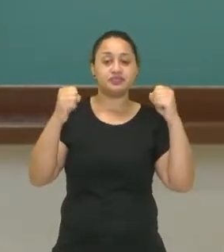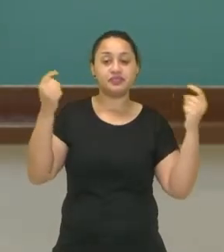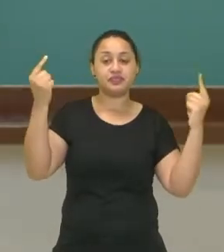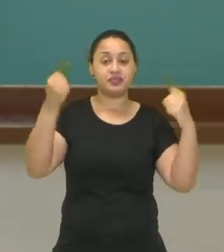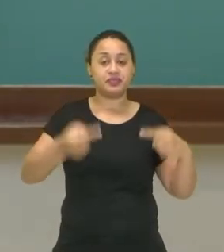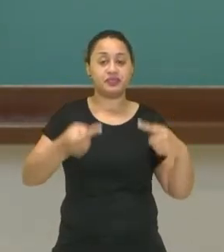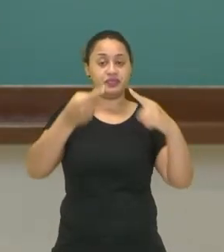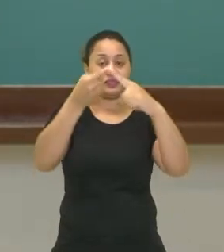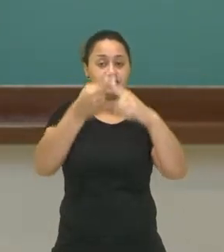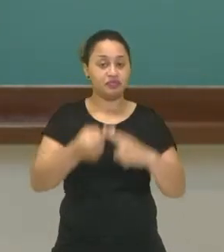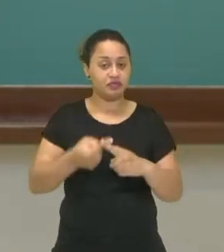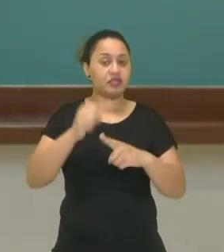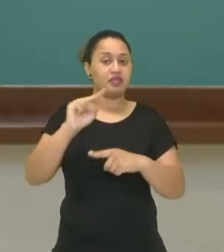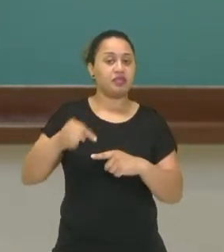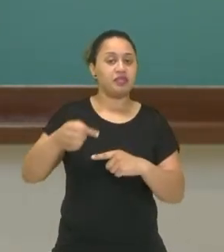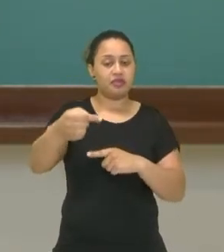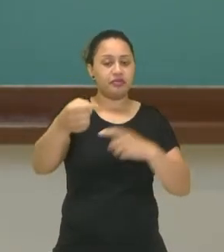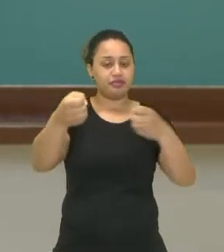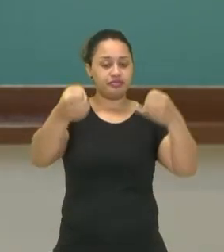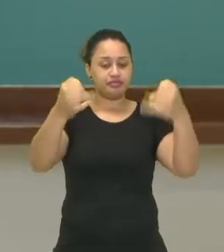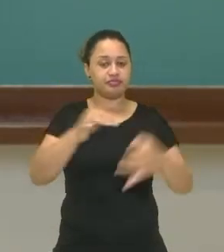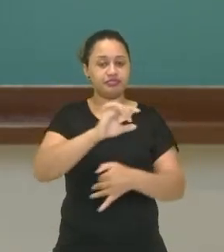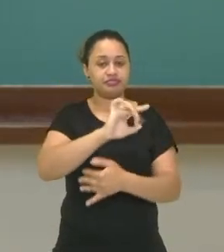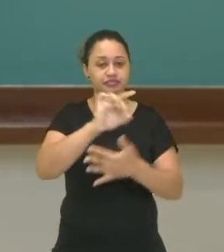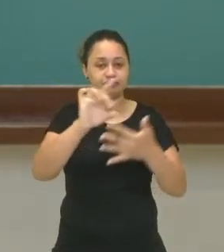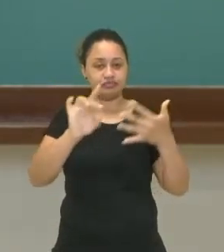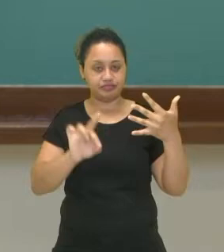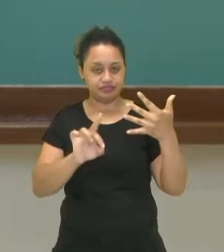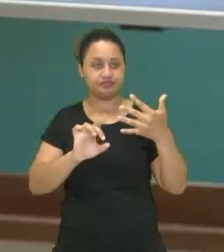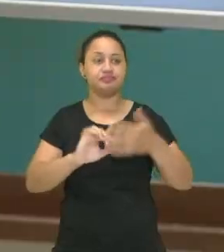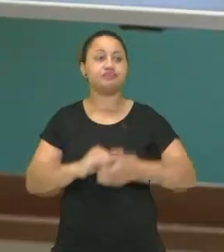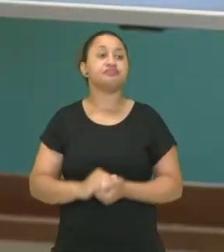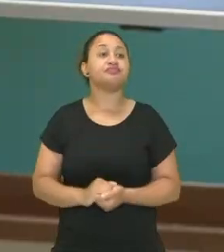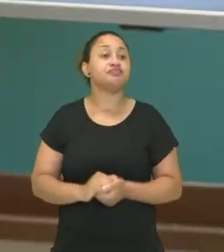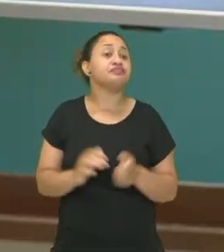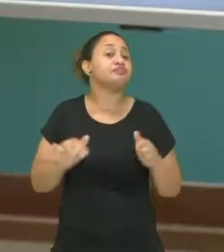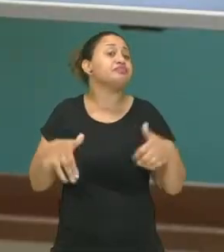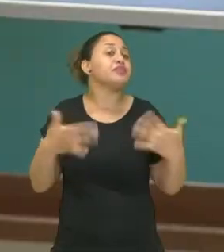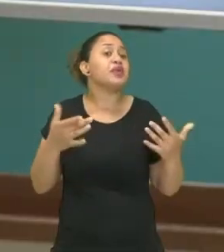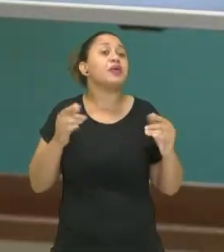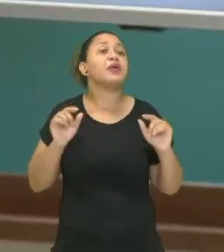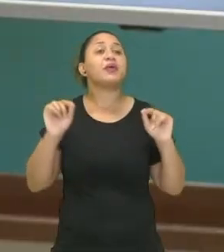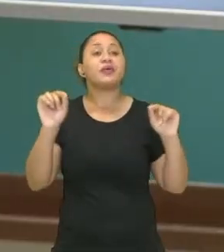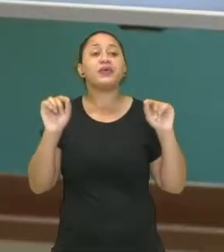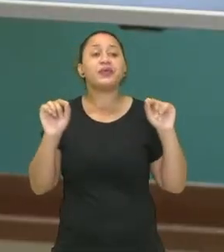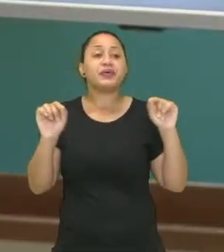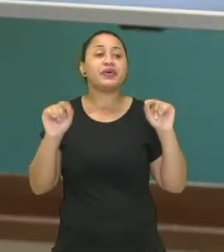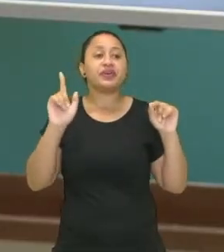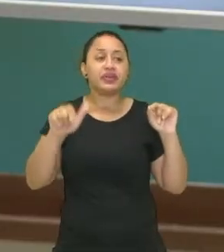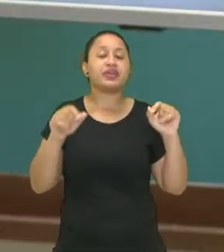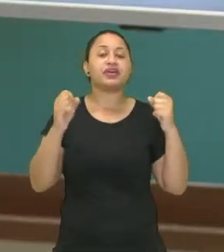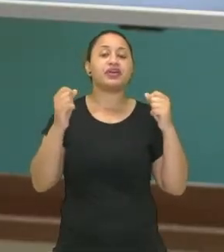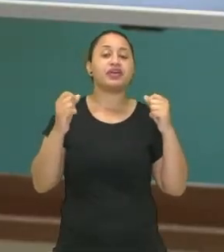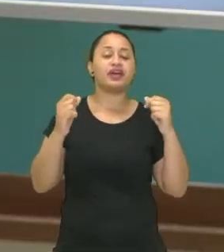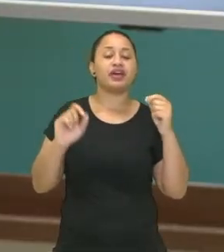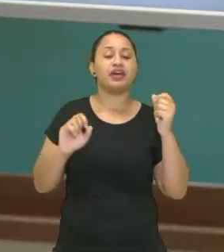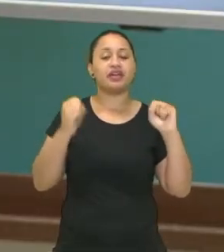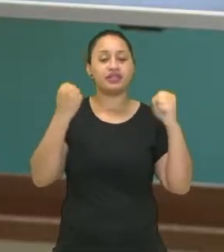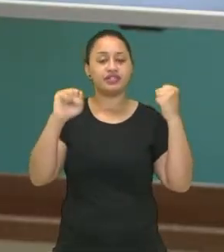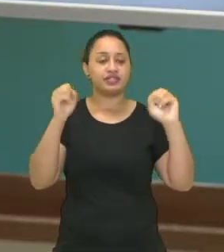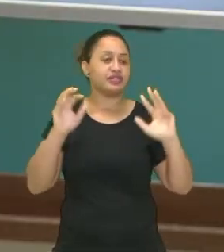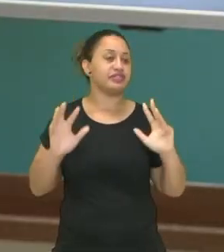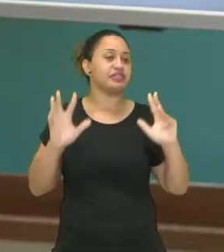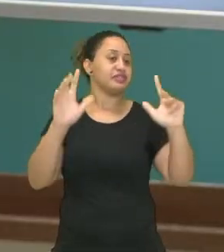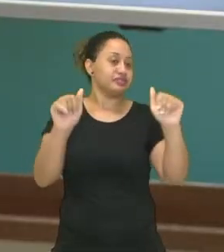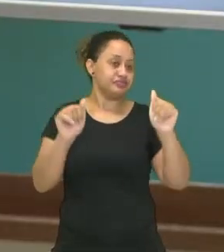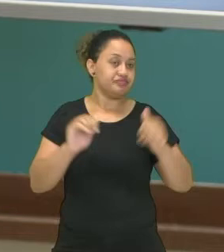vamos definir cada uma delas. Então, o que seria a ginástica para todos?